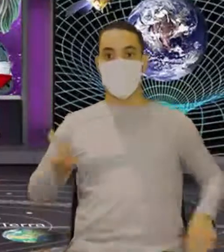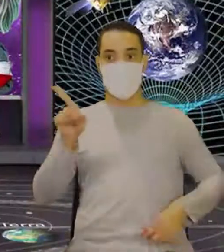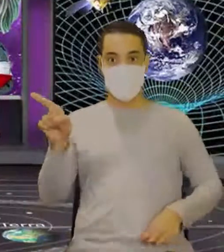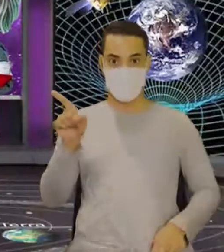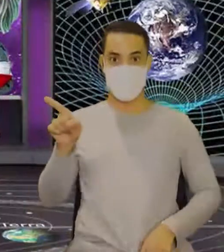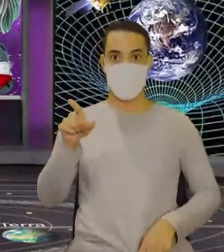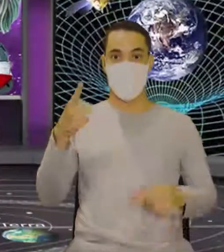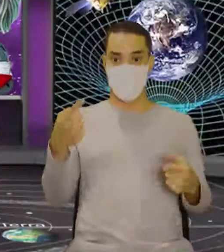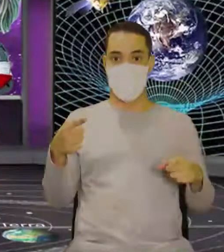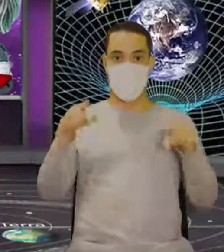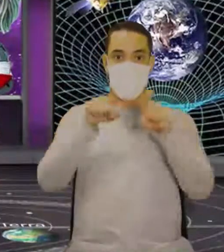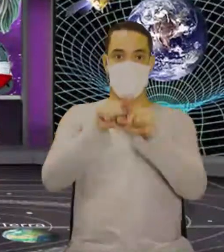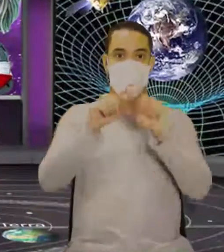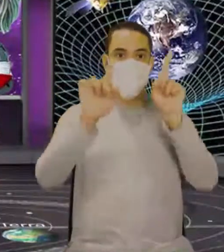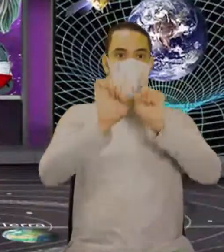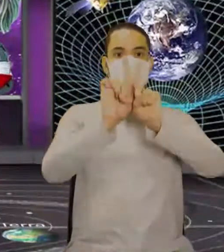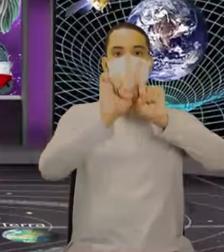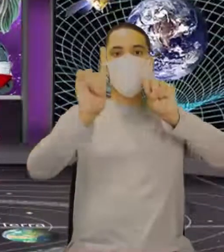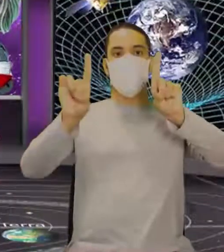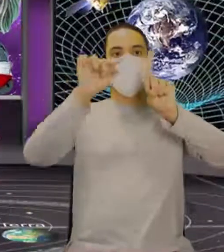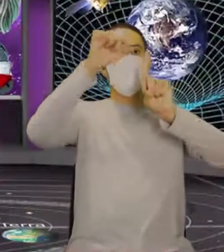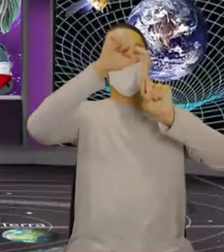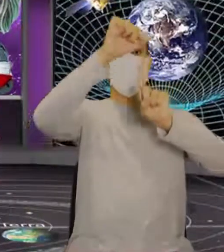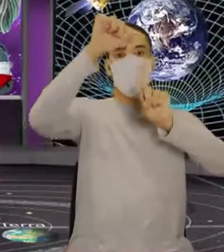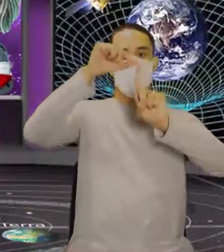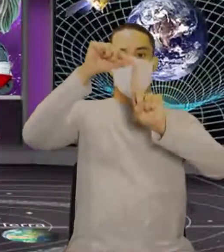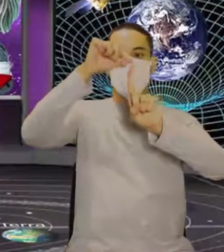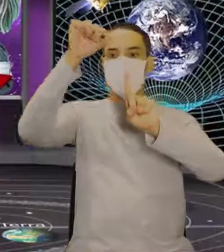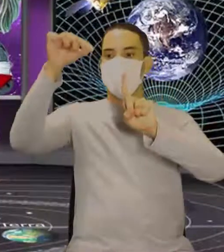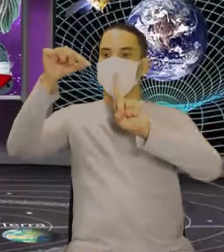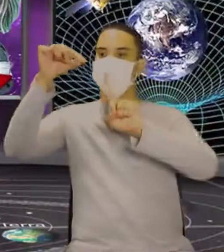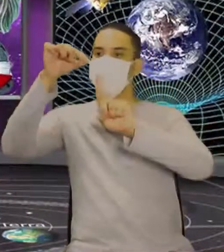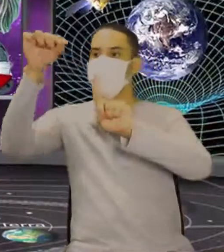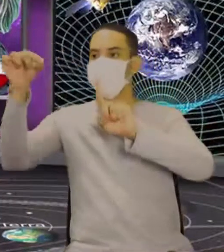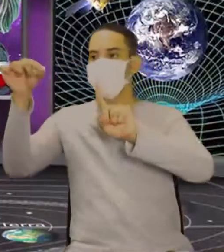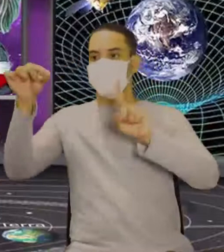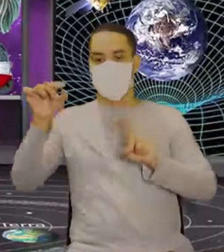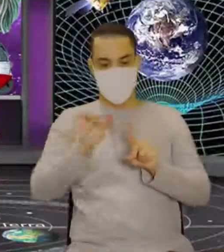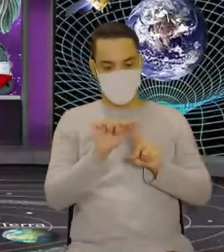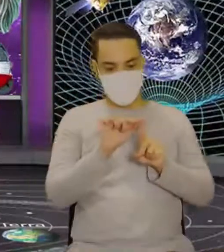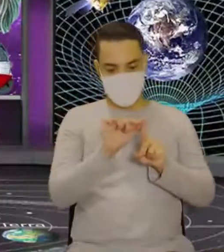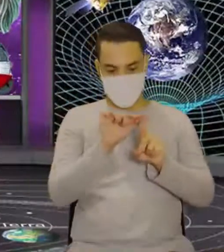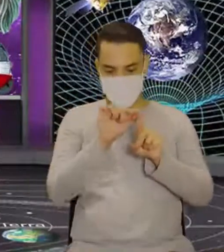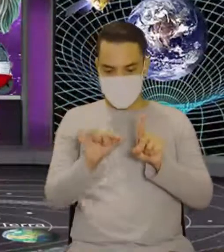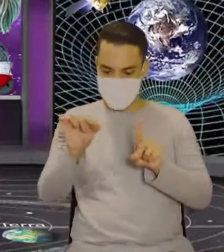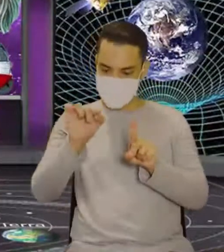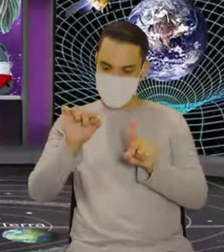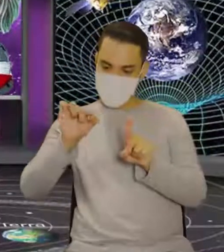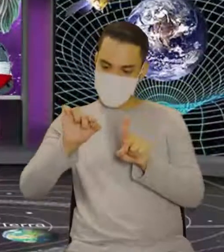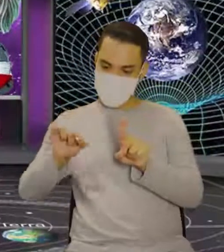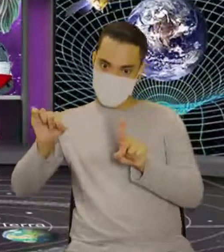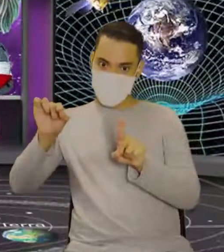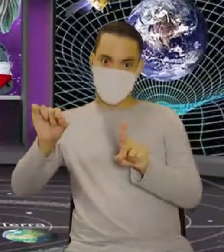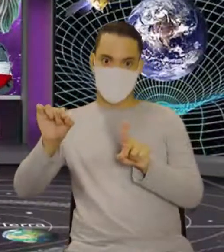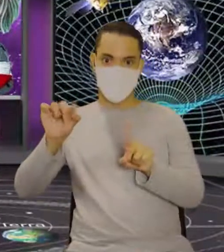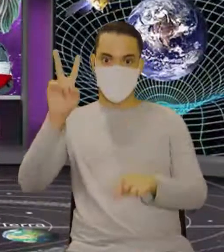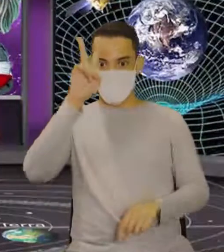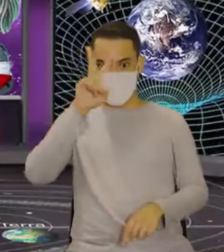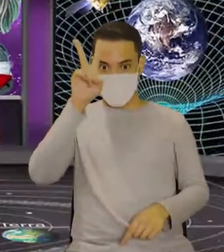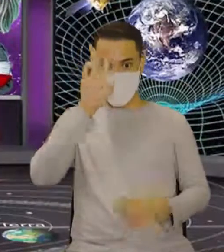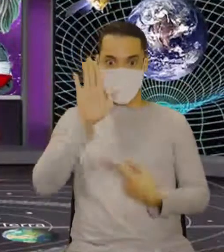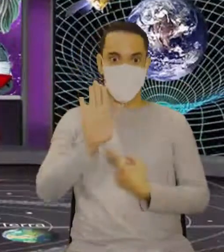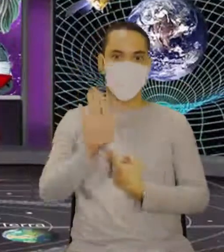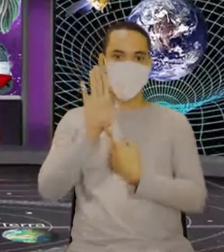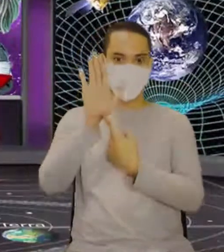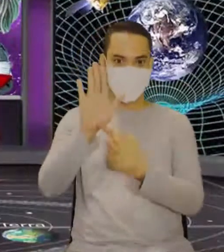vou conectar os polos iguais da pilha entre si. Ok? Vocês viram ali, eu fui e voltei no slide, né? Mas